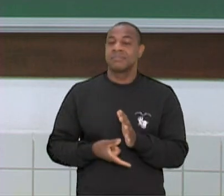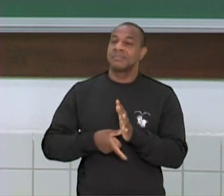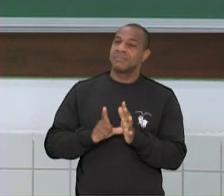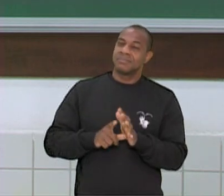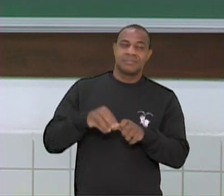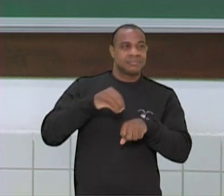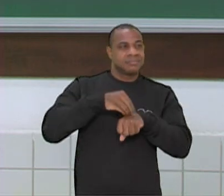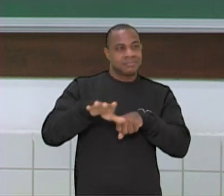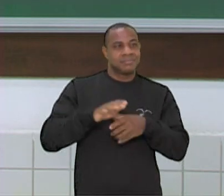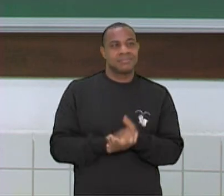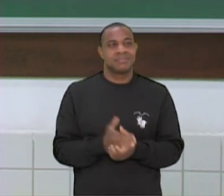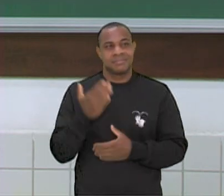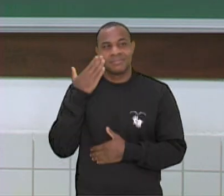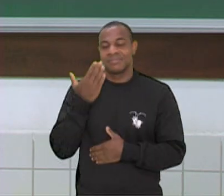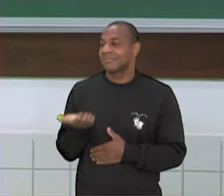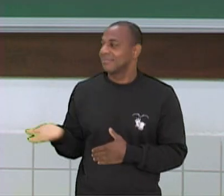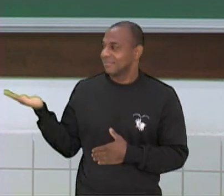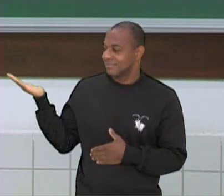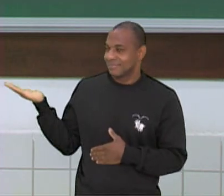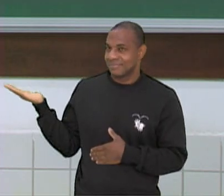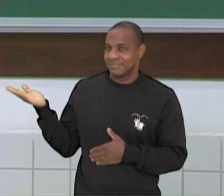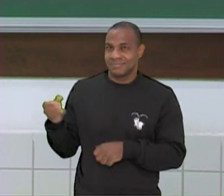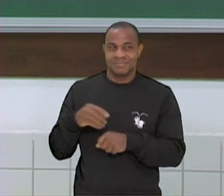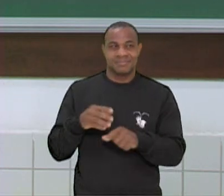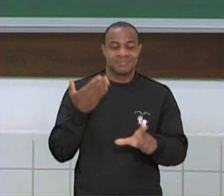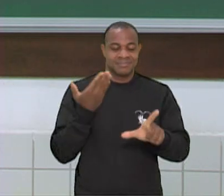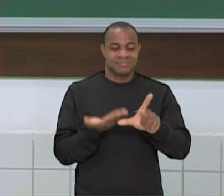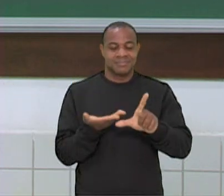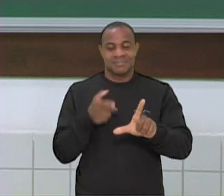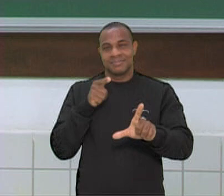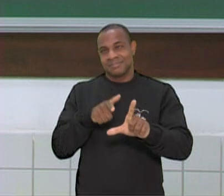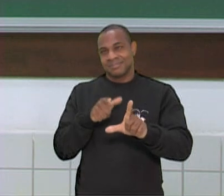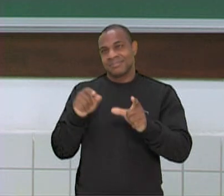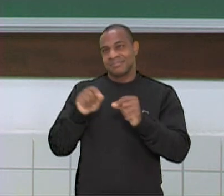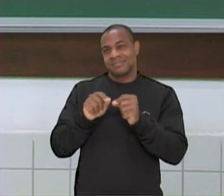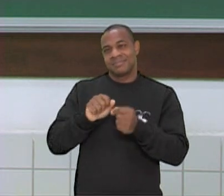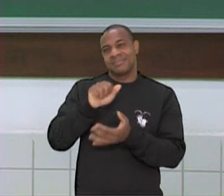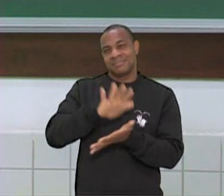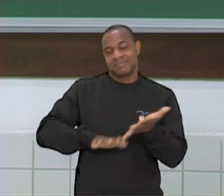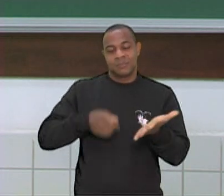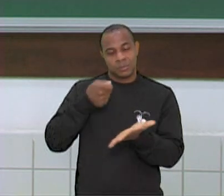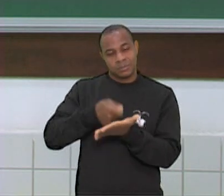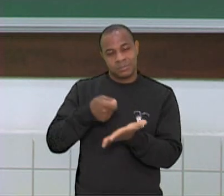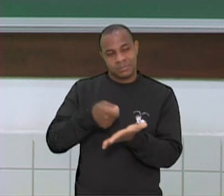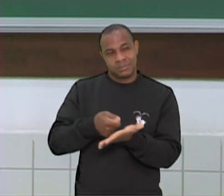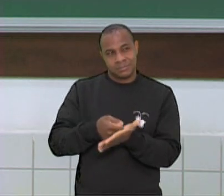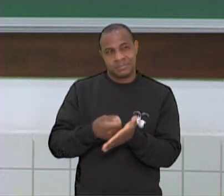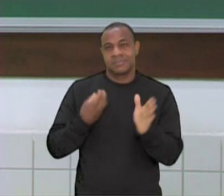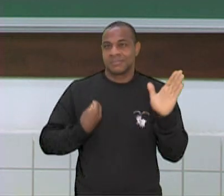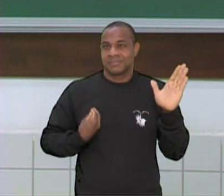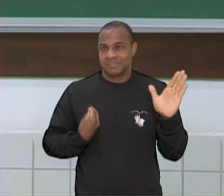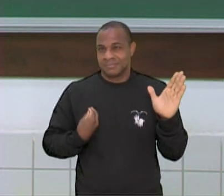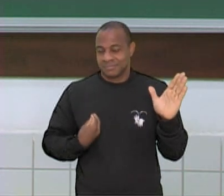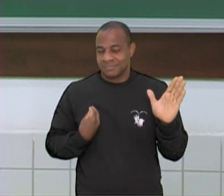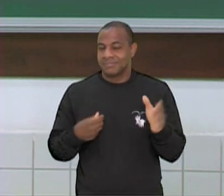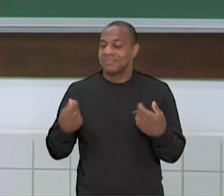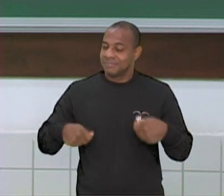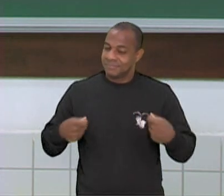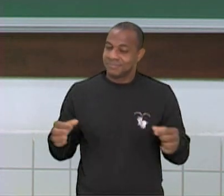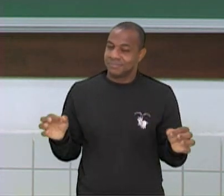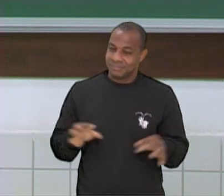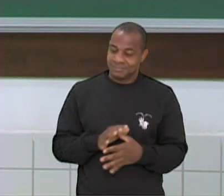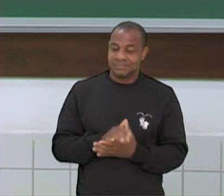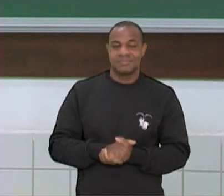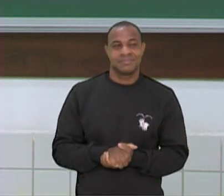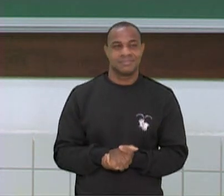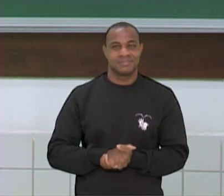seu recadinho da hora. Vai lá no Classroom, faça suas atividades obrigatórias e blá blá blá, blá, certo? E